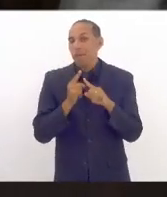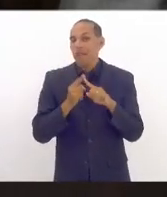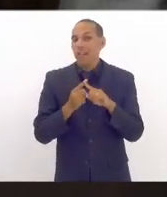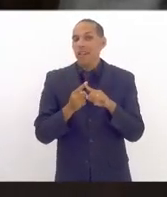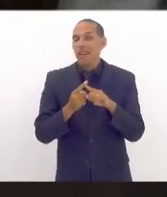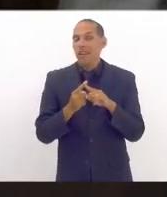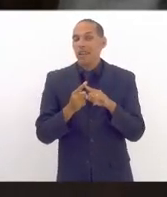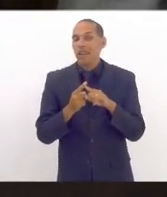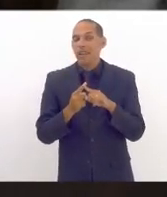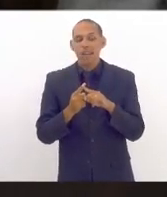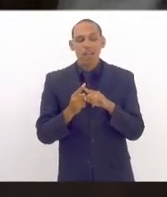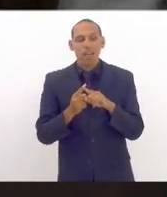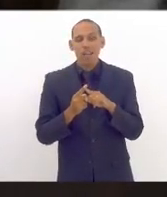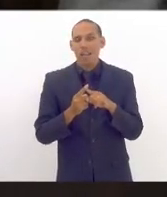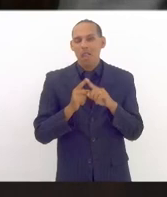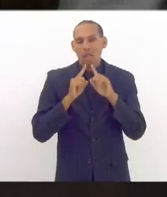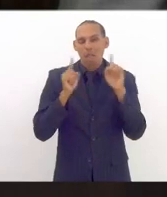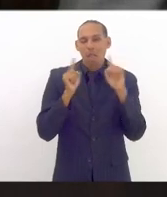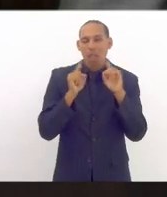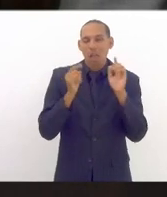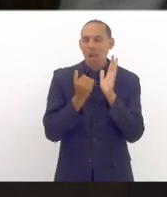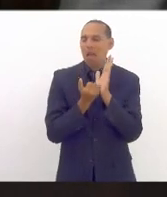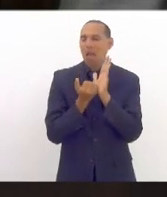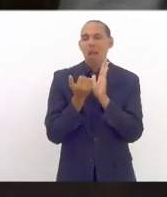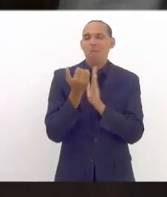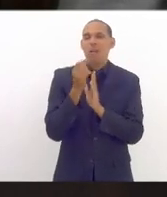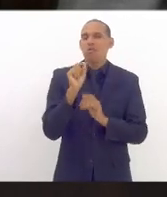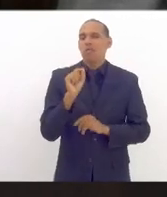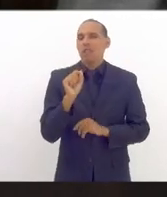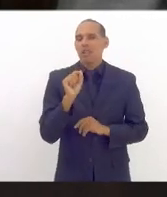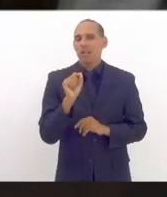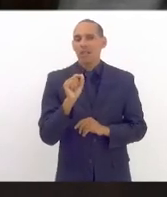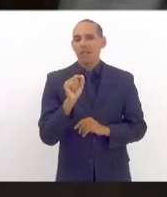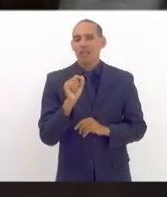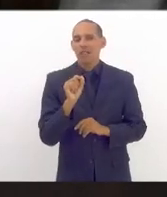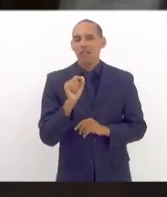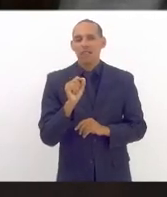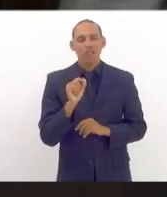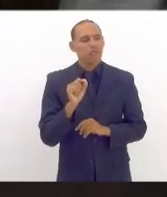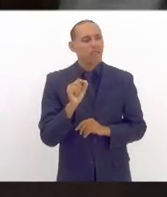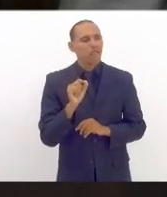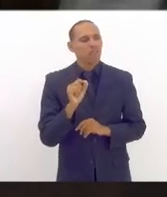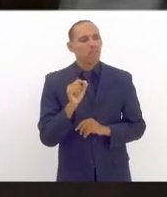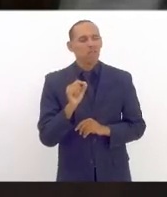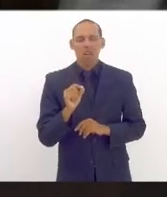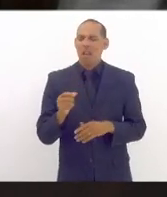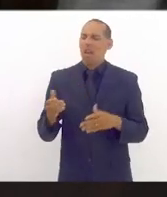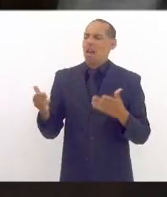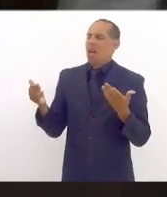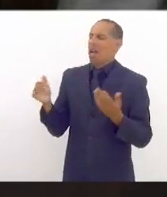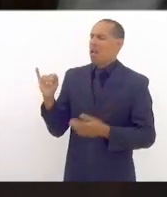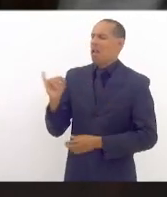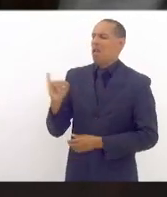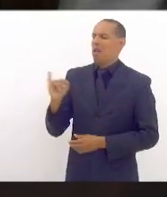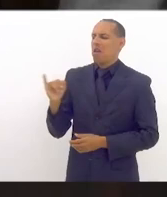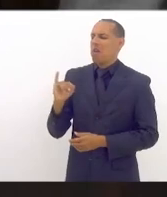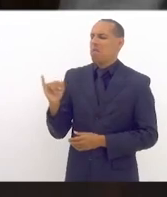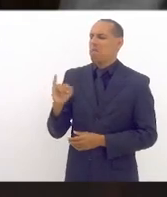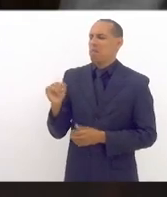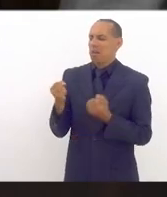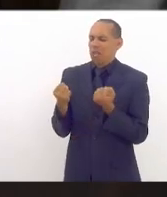que tem é dizer assim a carga tributária é muito alta